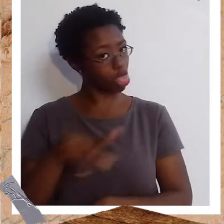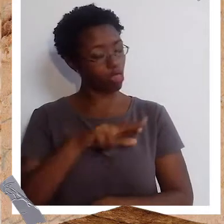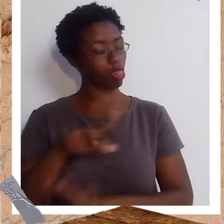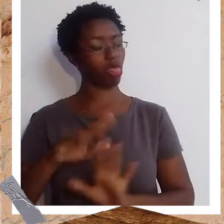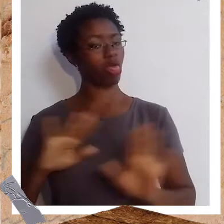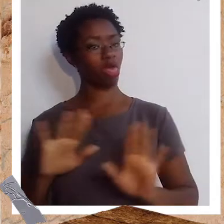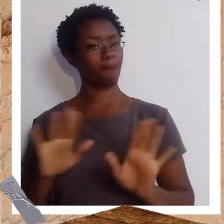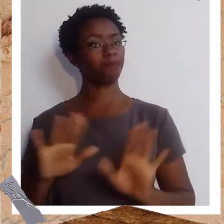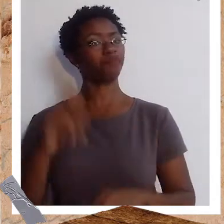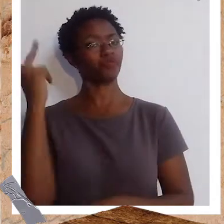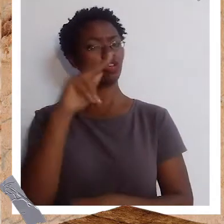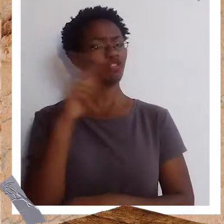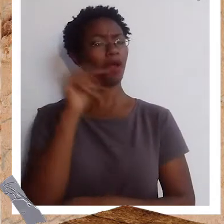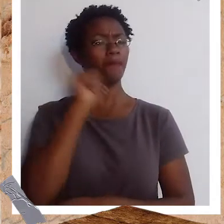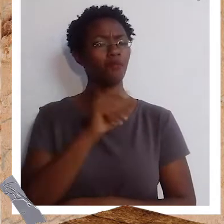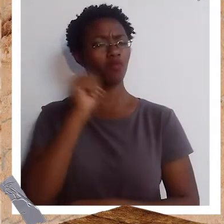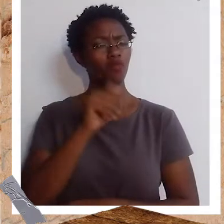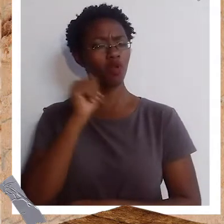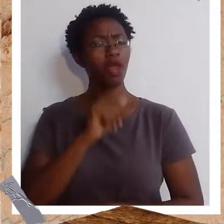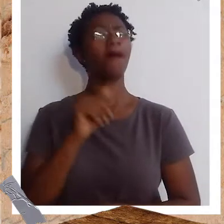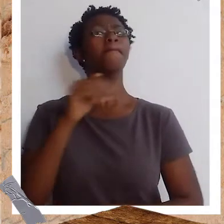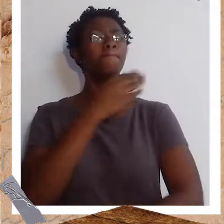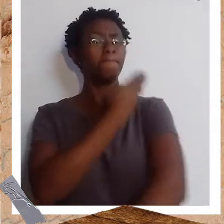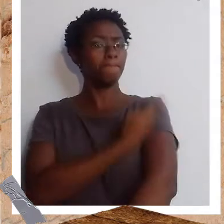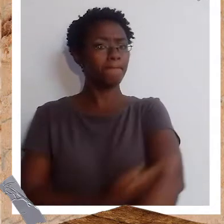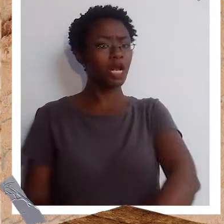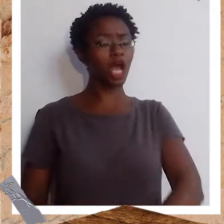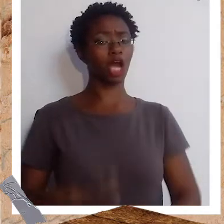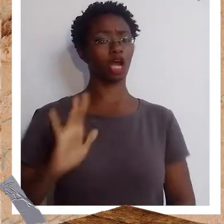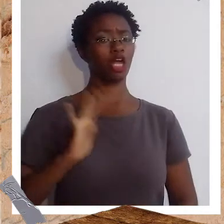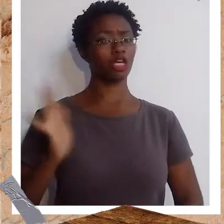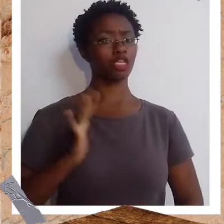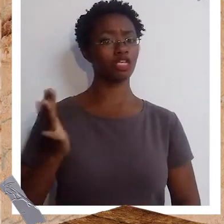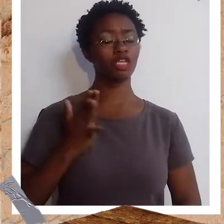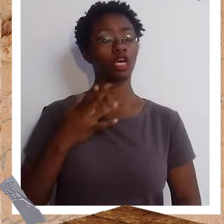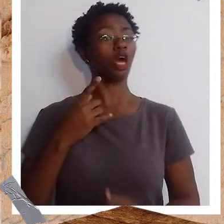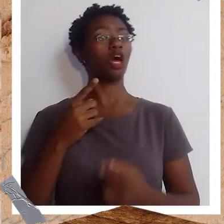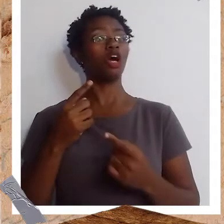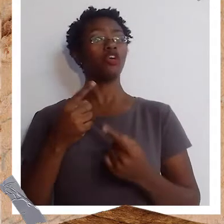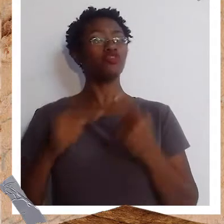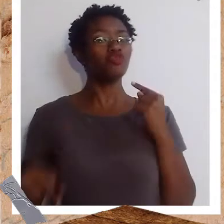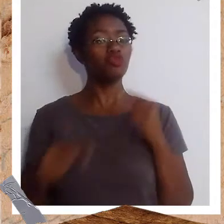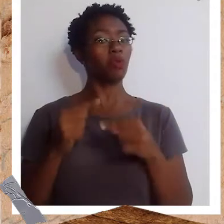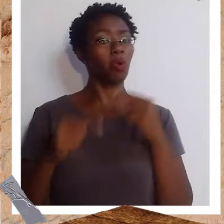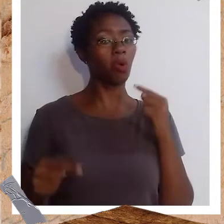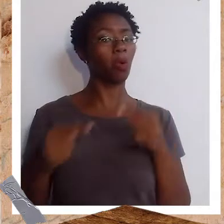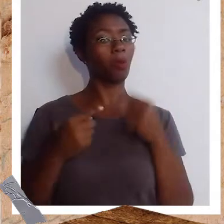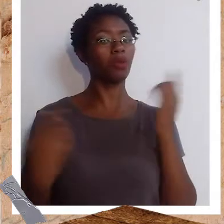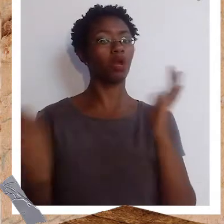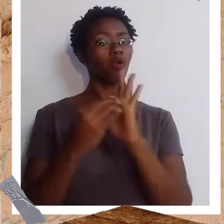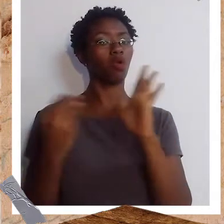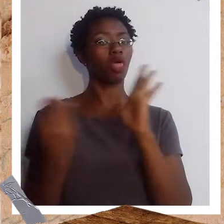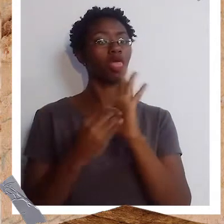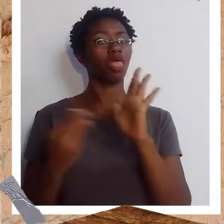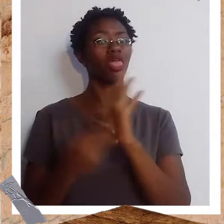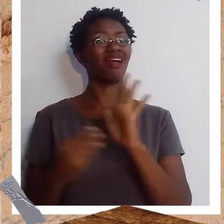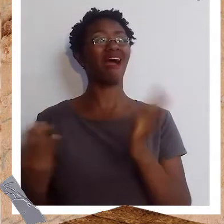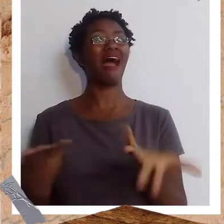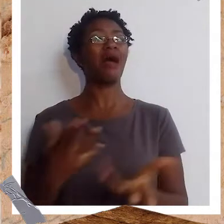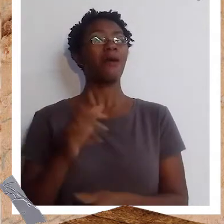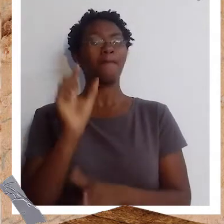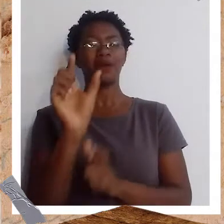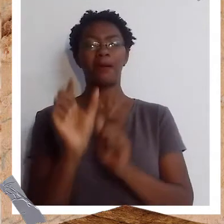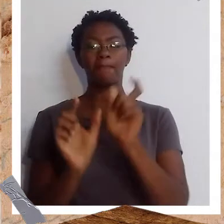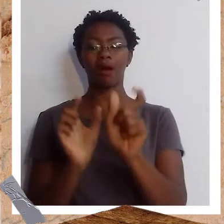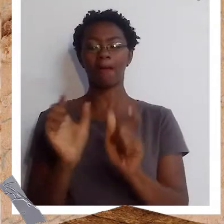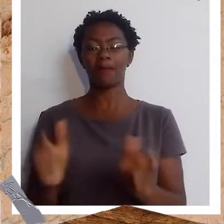negros, é uma história de uma mulher branca burguesa, não faz o menor sentido ser nomeado Pedaços da